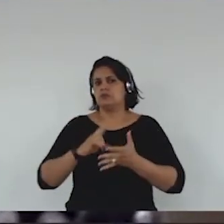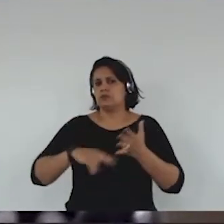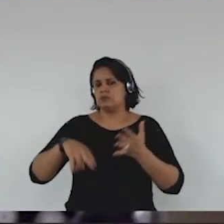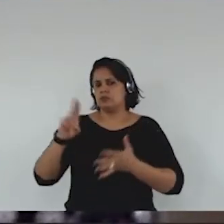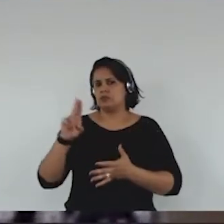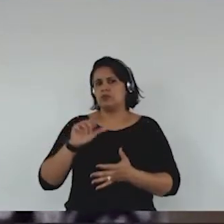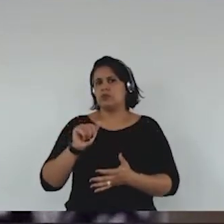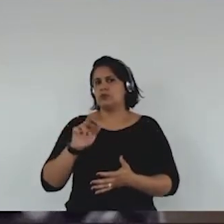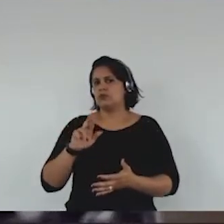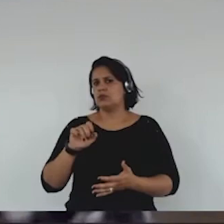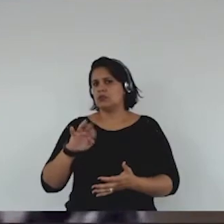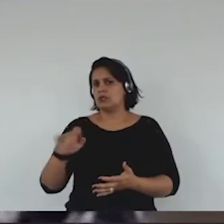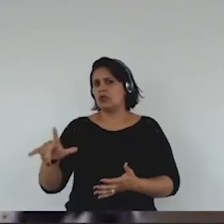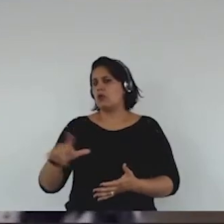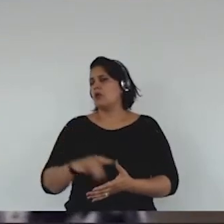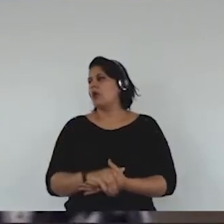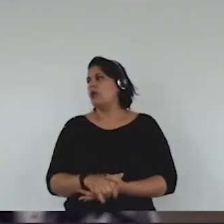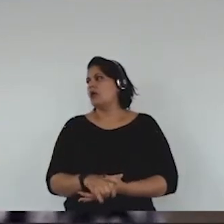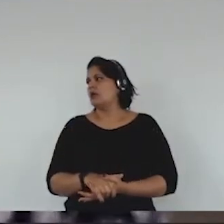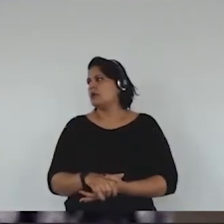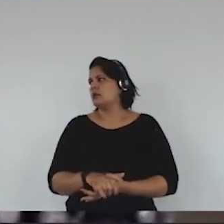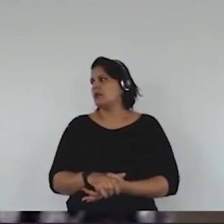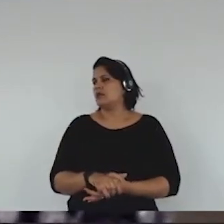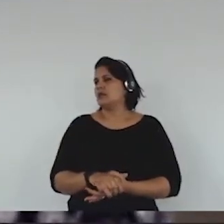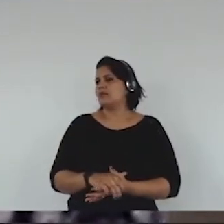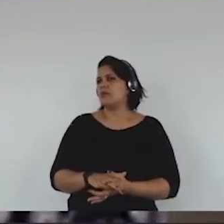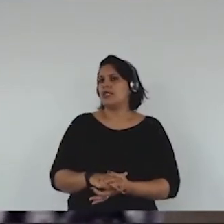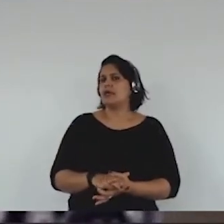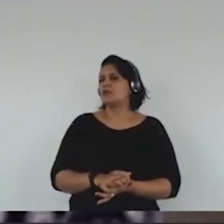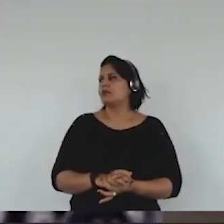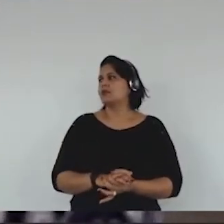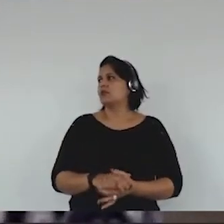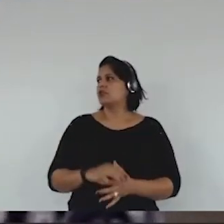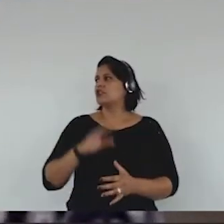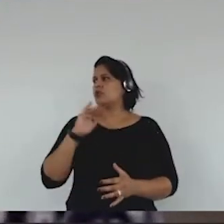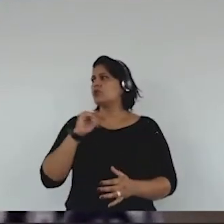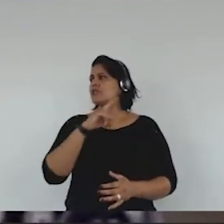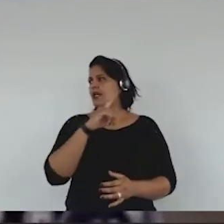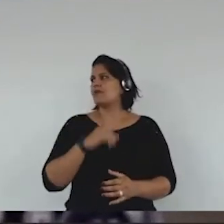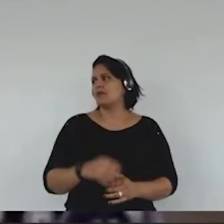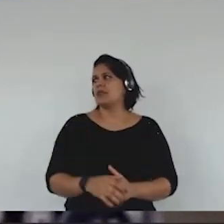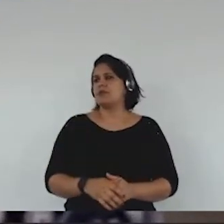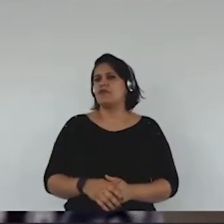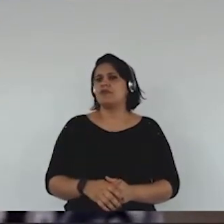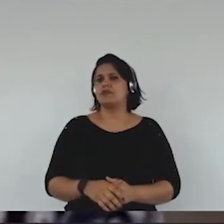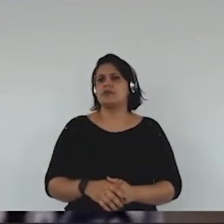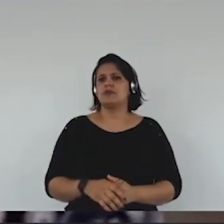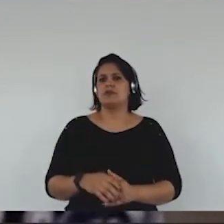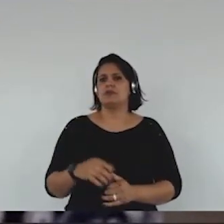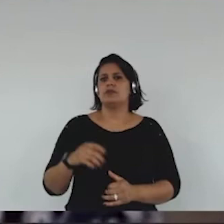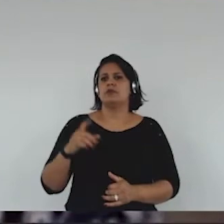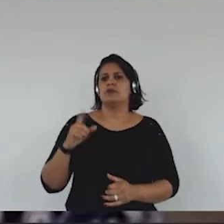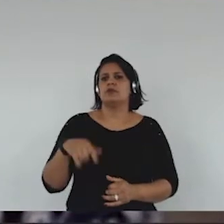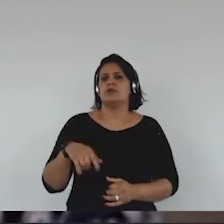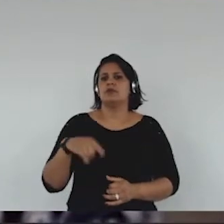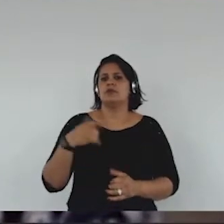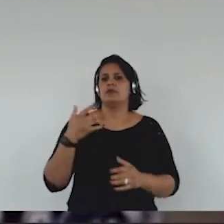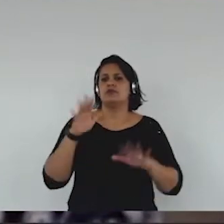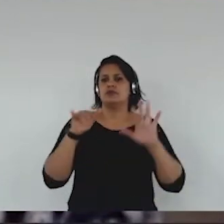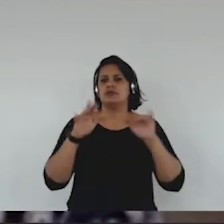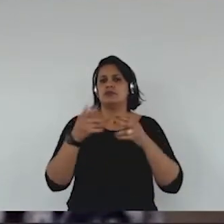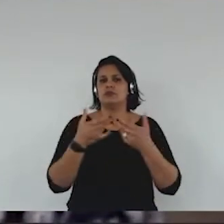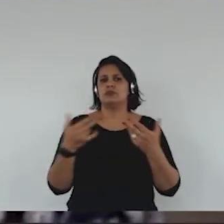arbitral. Ela vai indicar árbitros na falta de indicação pelas